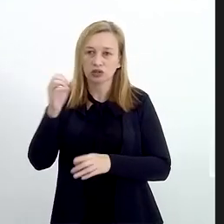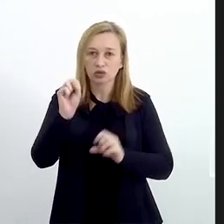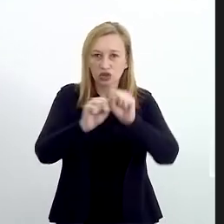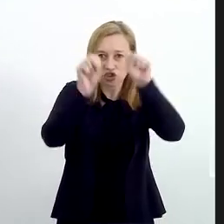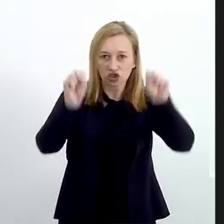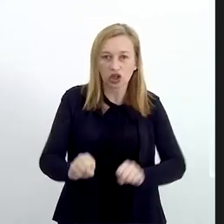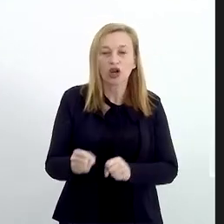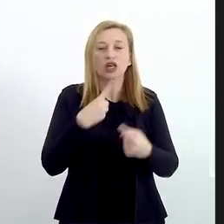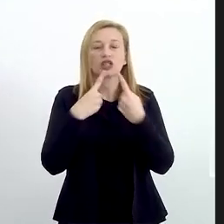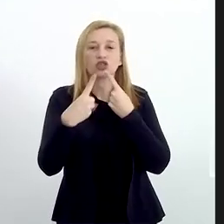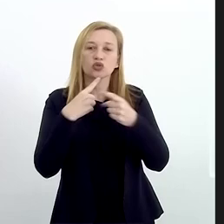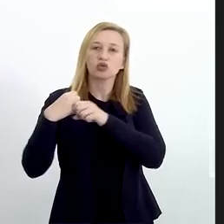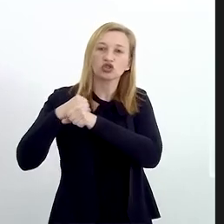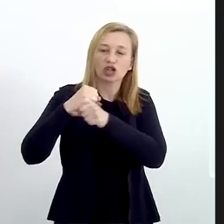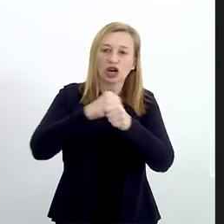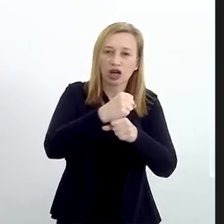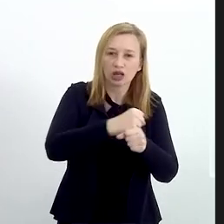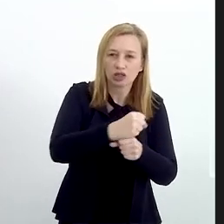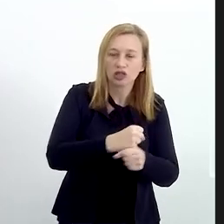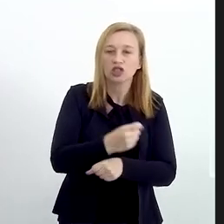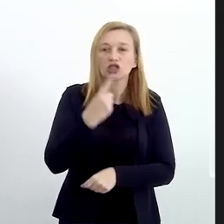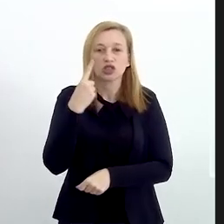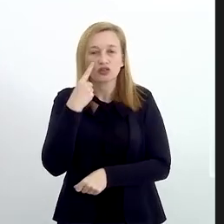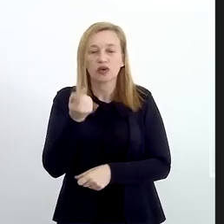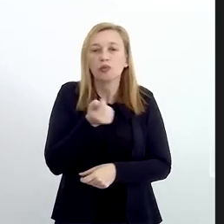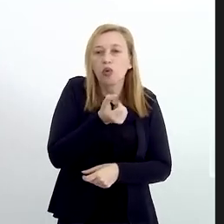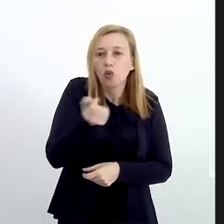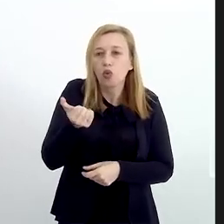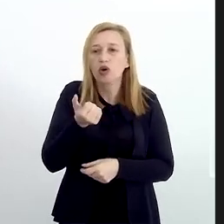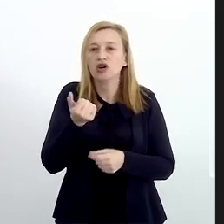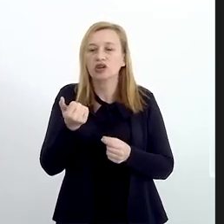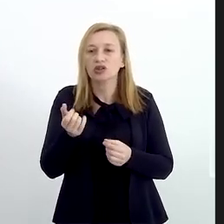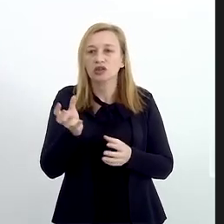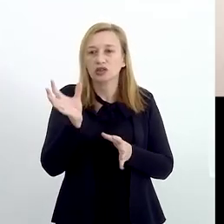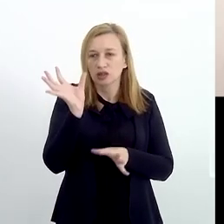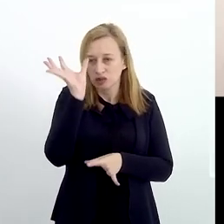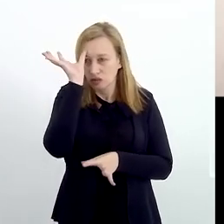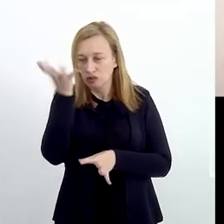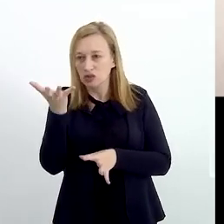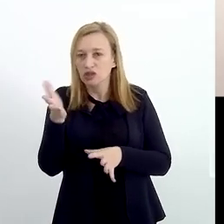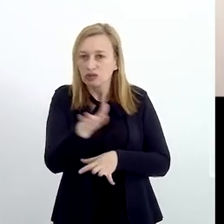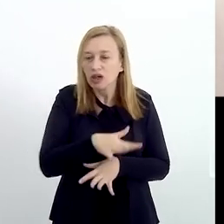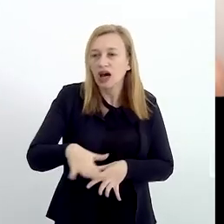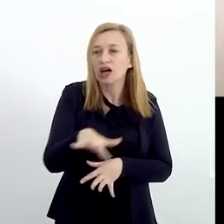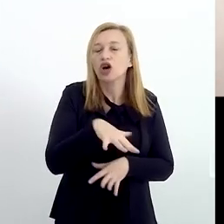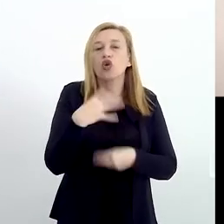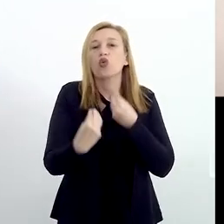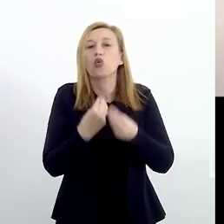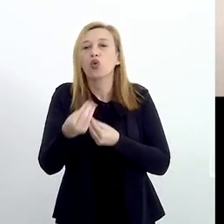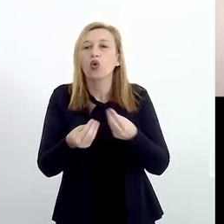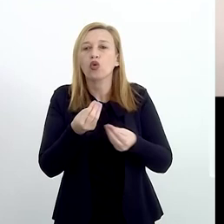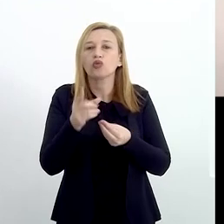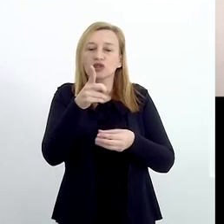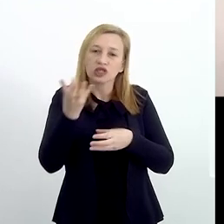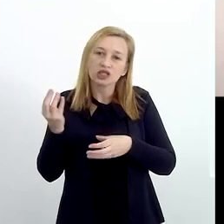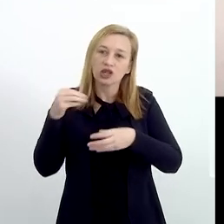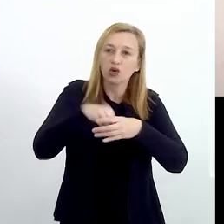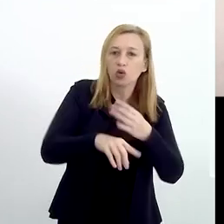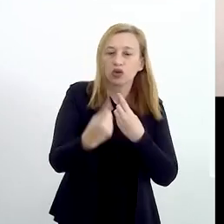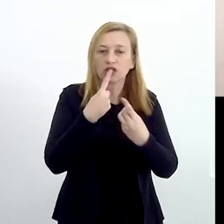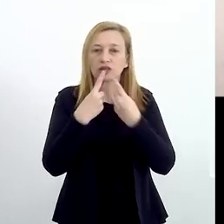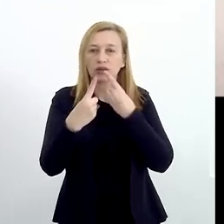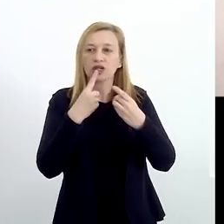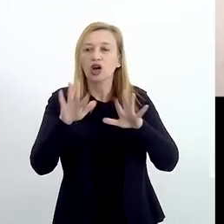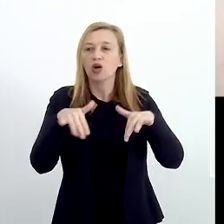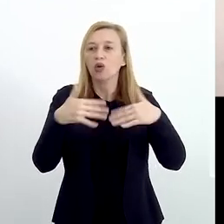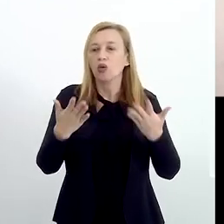sistema que se discute muito tempo e a gente vê pouca pouca solução no campo como é que vocês se inserem nesse